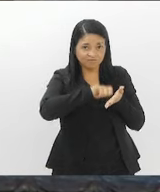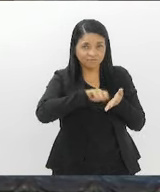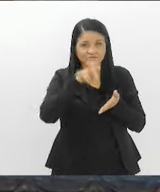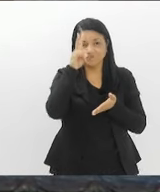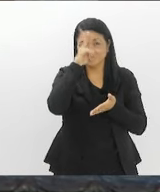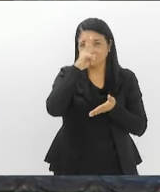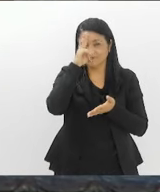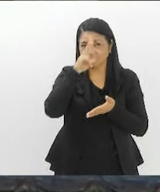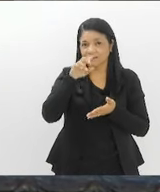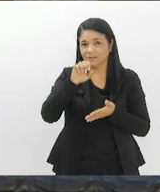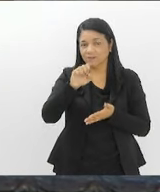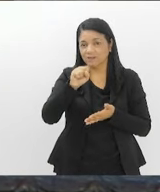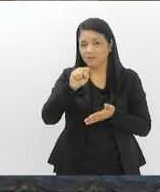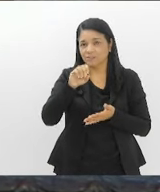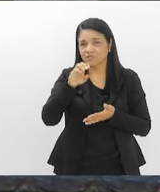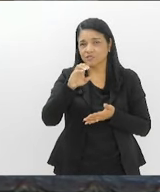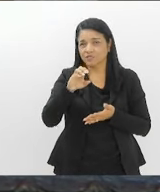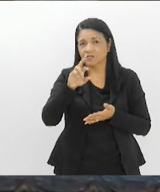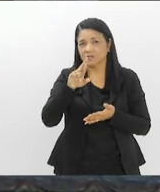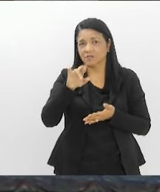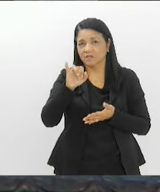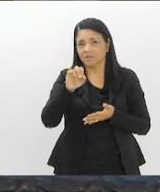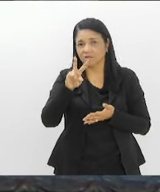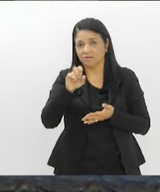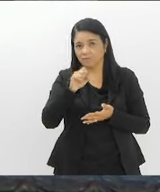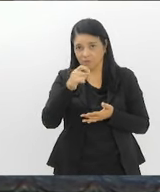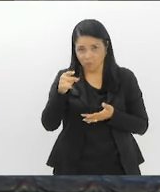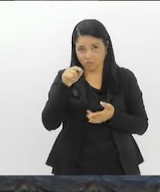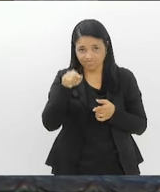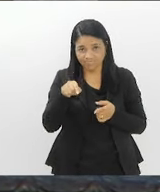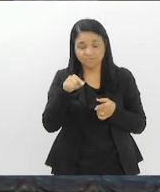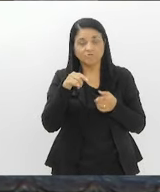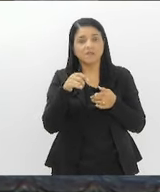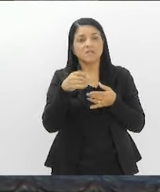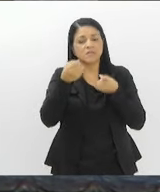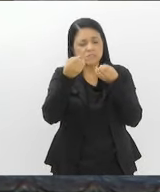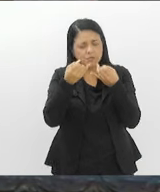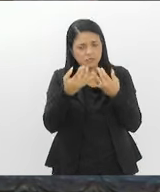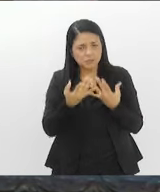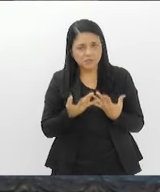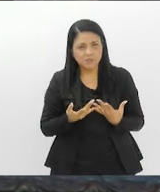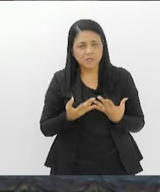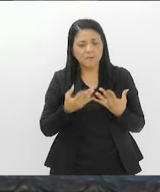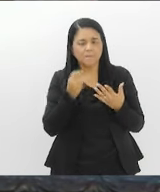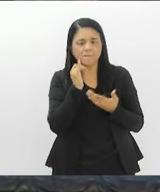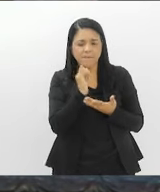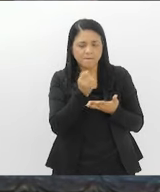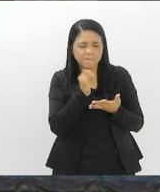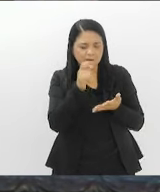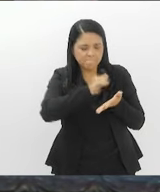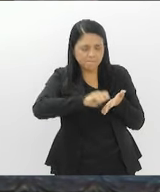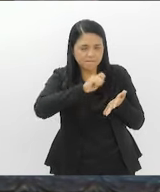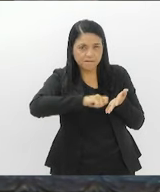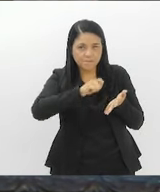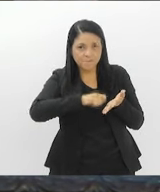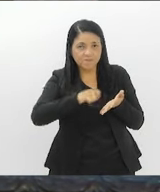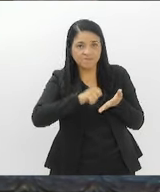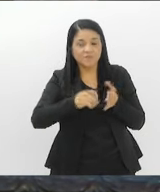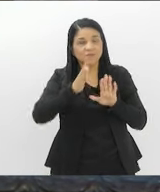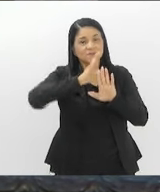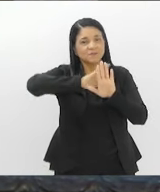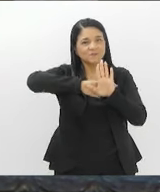Isaías Caminha, em que ele narra os bastidores da imprensa naquela época.